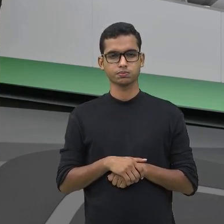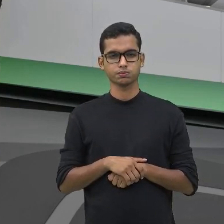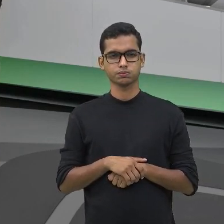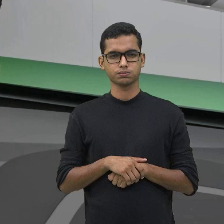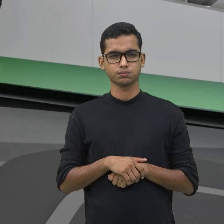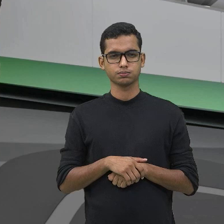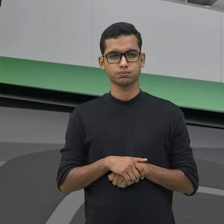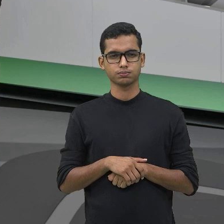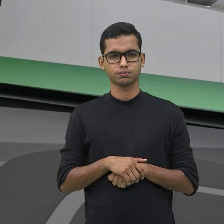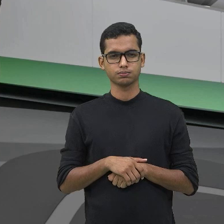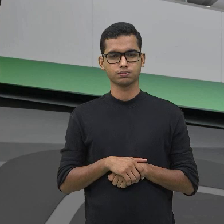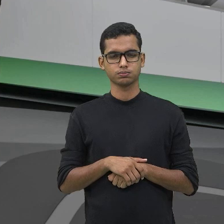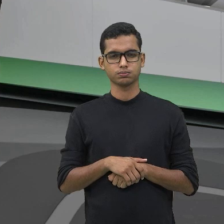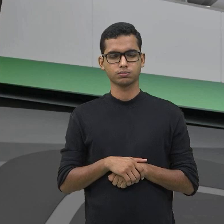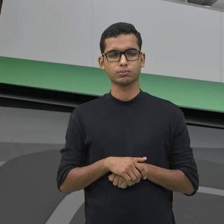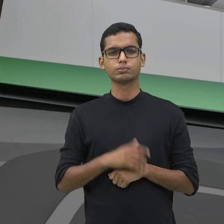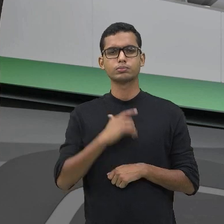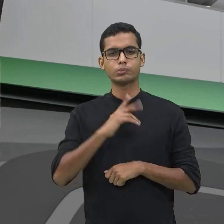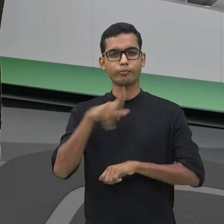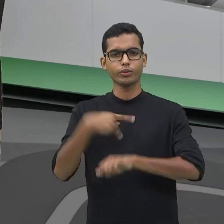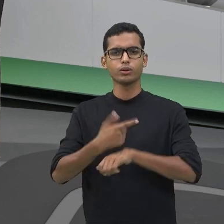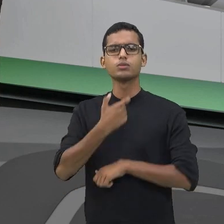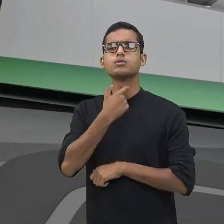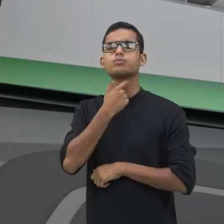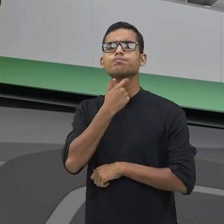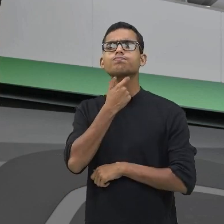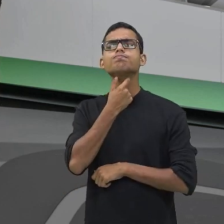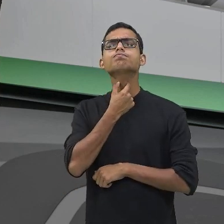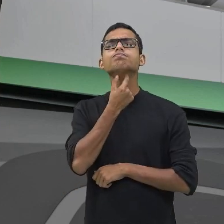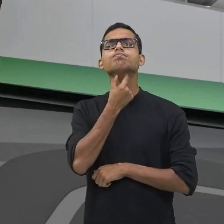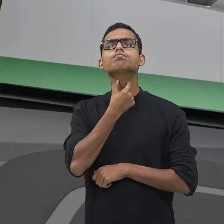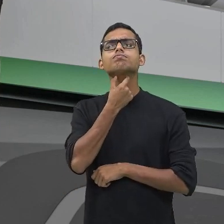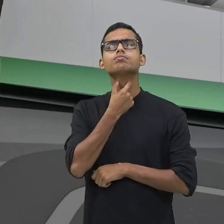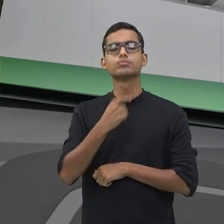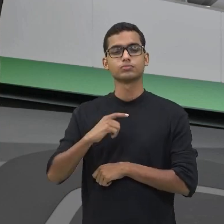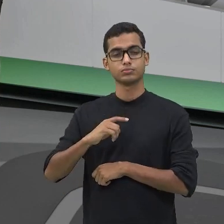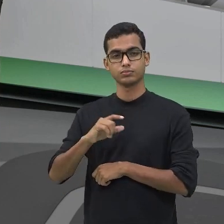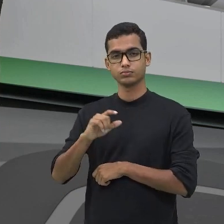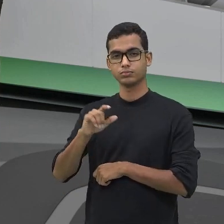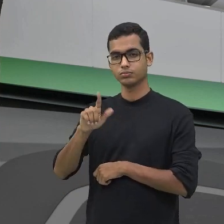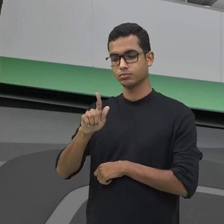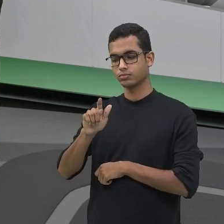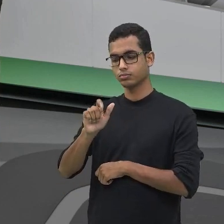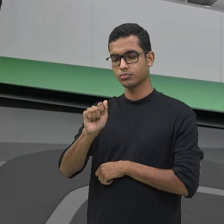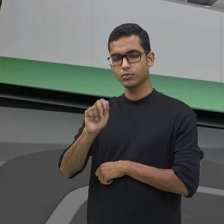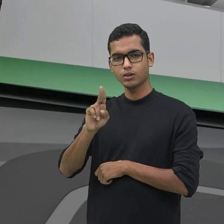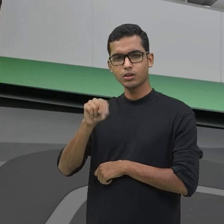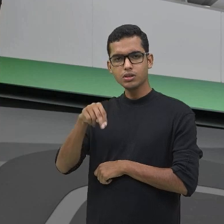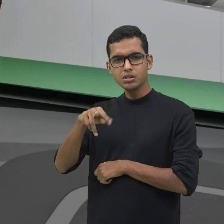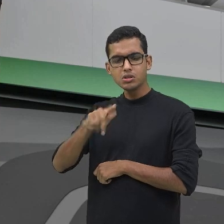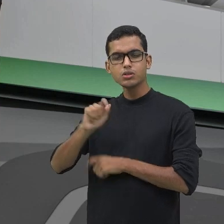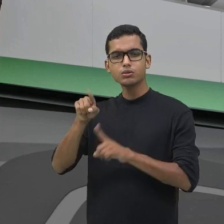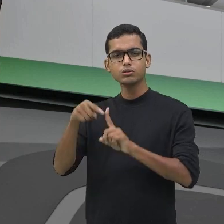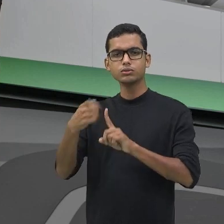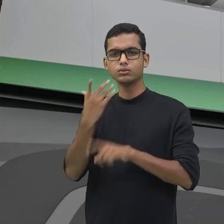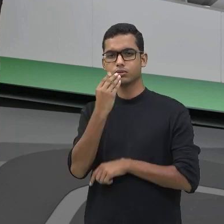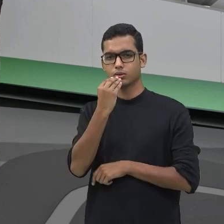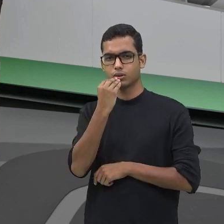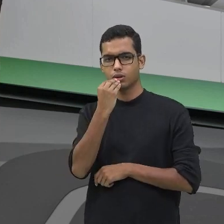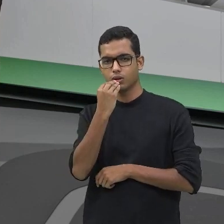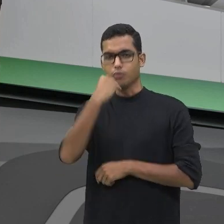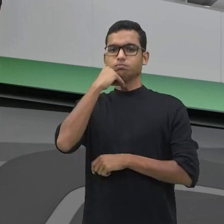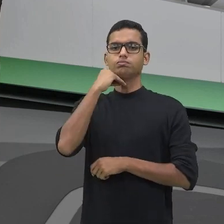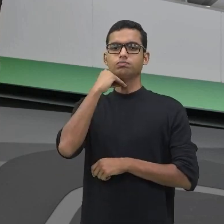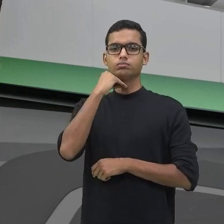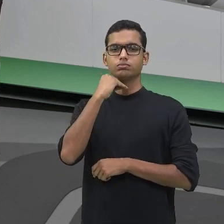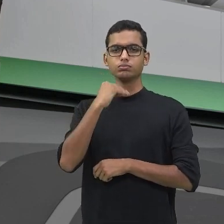ó, a minha garganta, a minha faringe. Qual é a função da faringe? É engolir, tá? Ou a gente não fala engolir, a gente